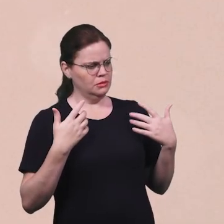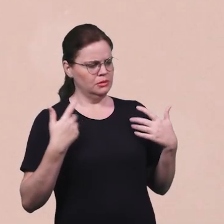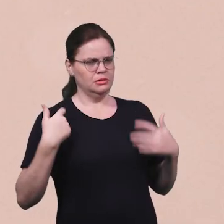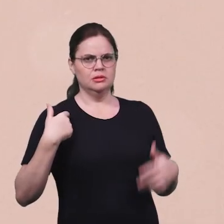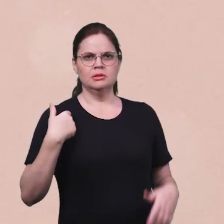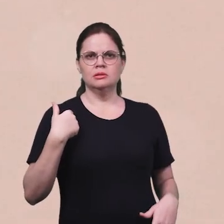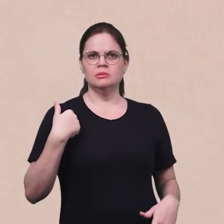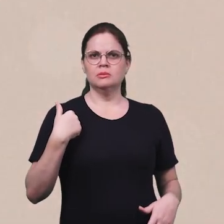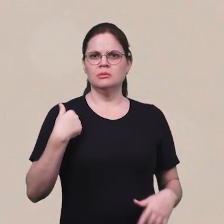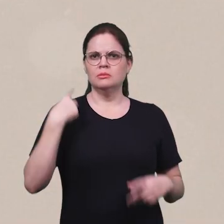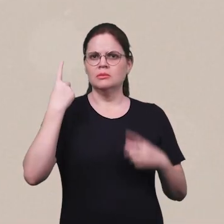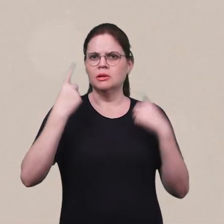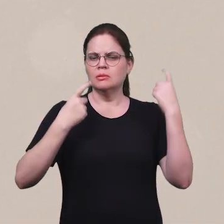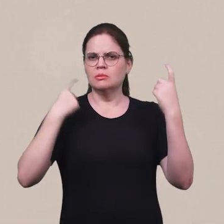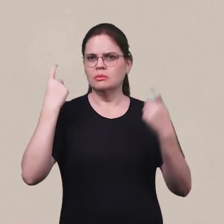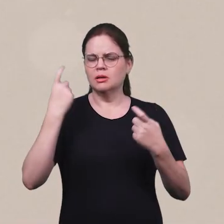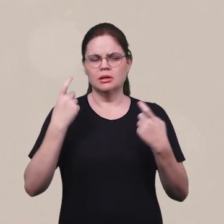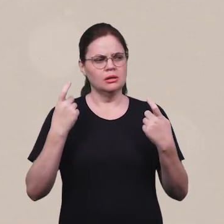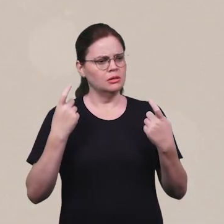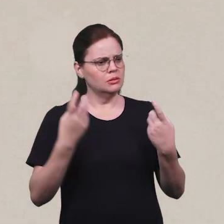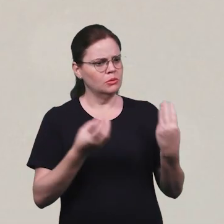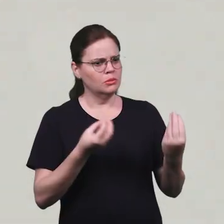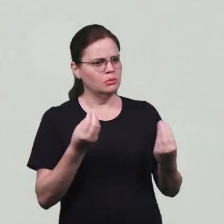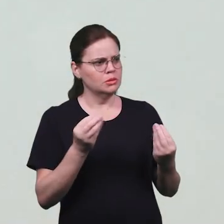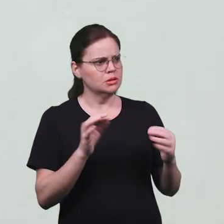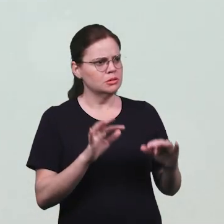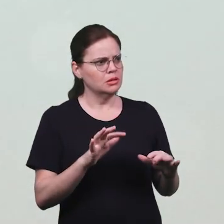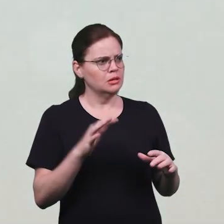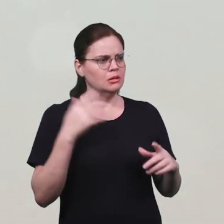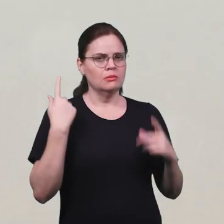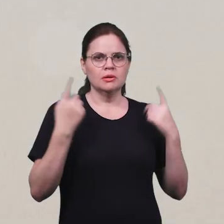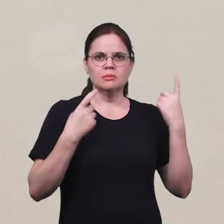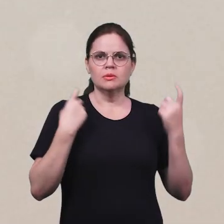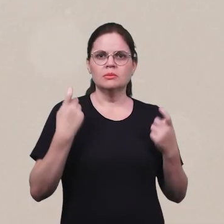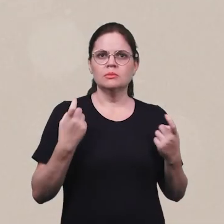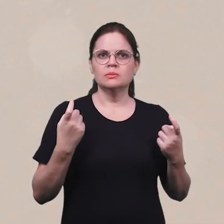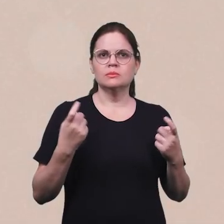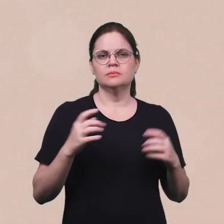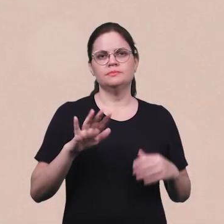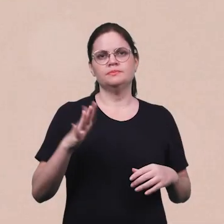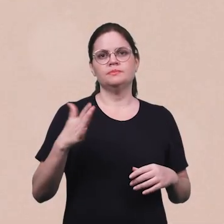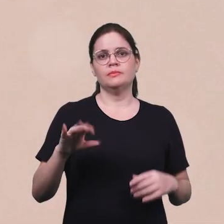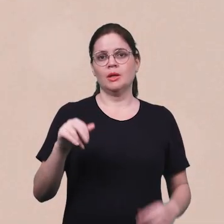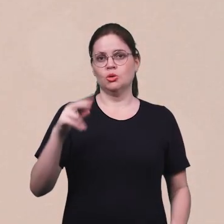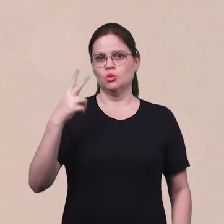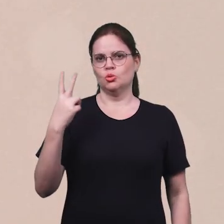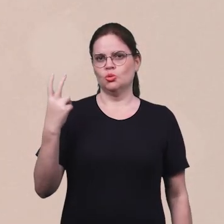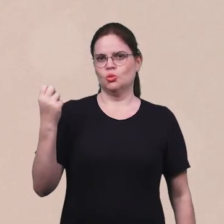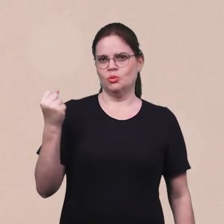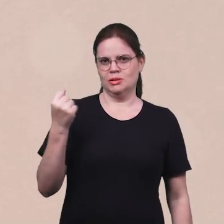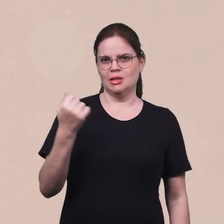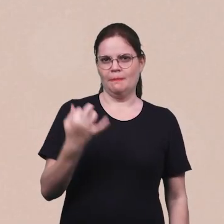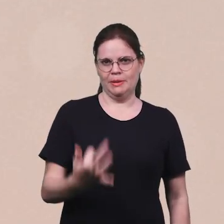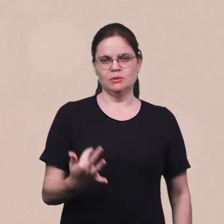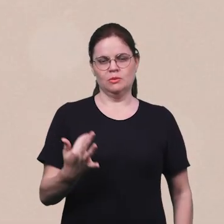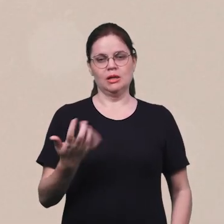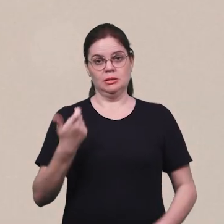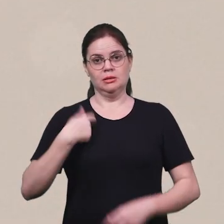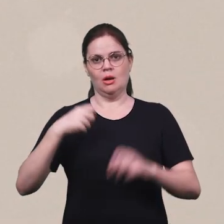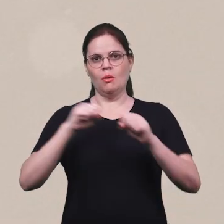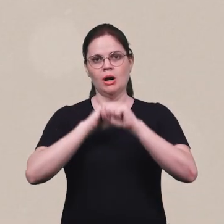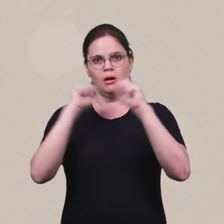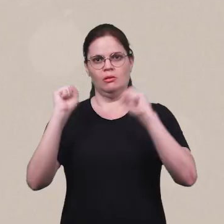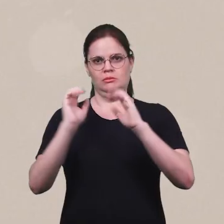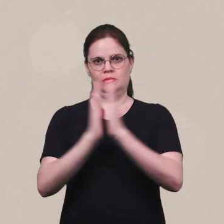eu comecei então a ficar preocupado. Mas, lá pelas 2 e tanto, que é o horário meu de